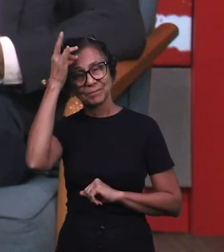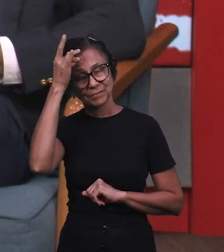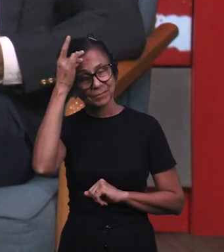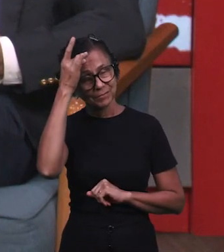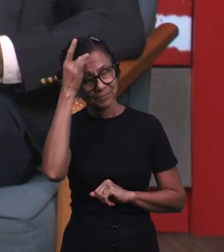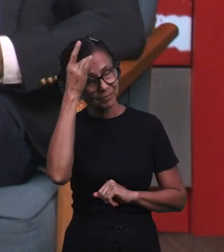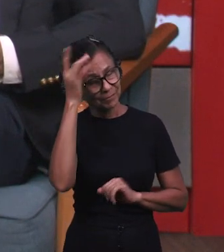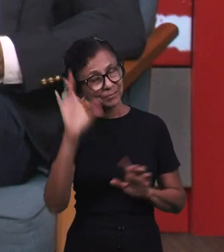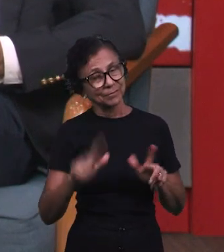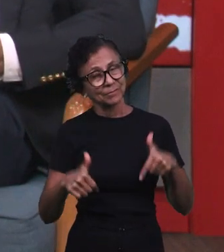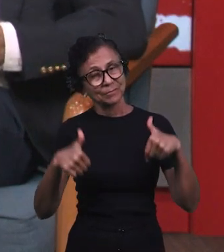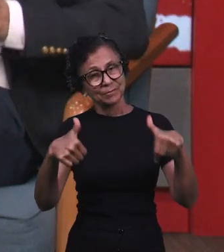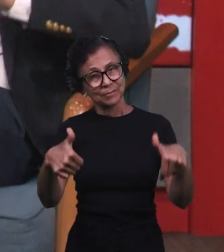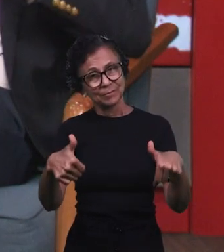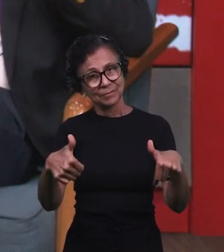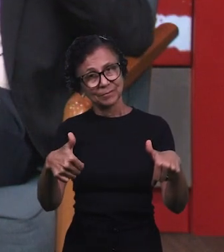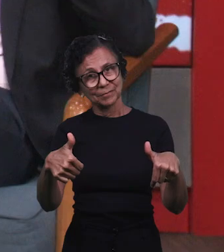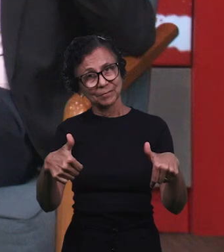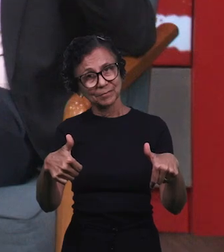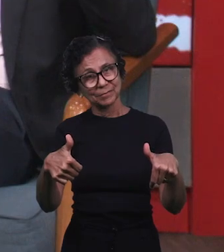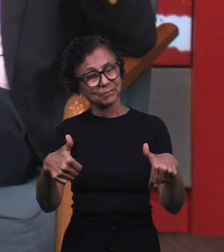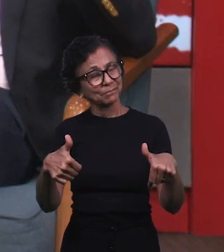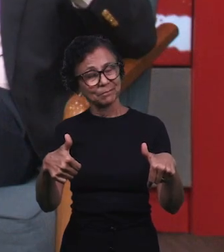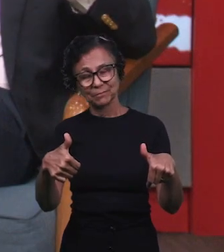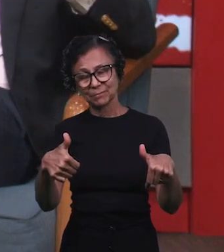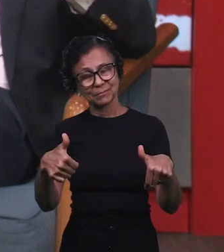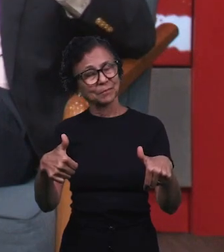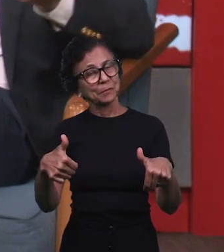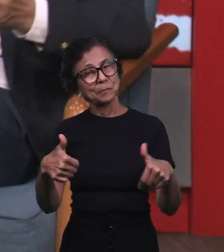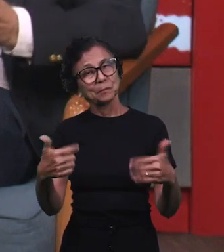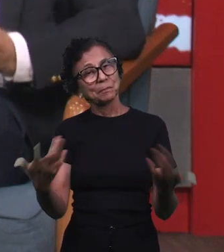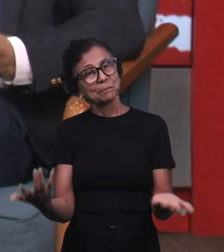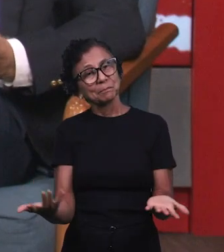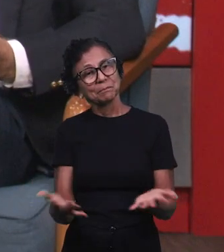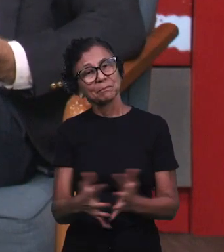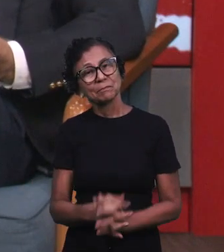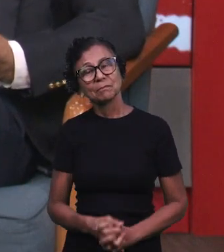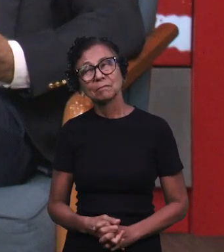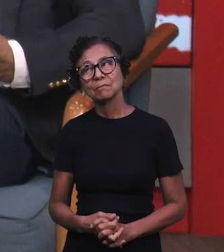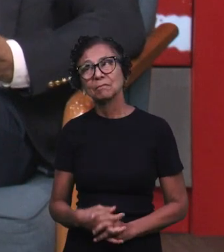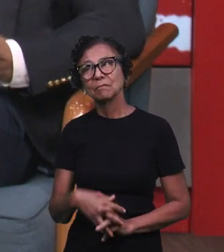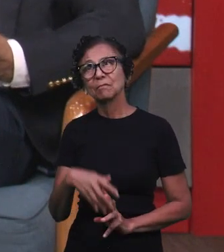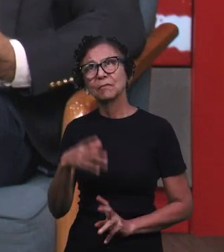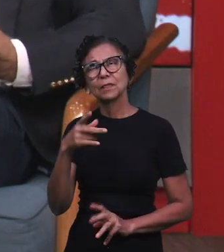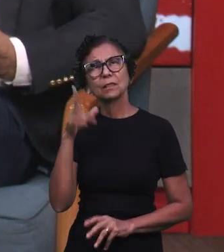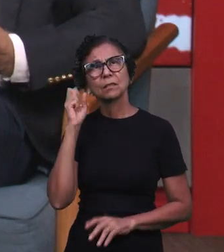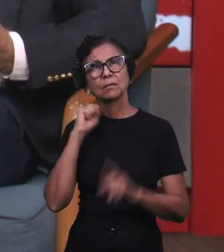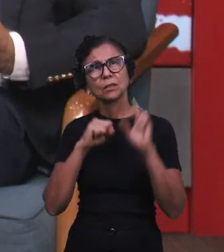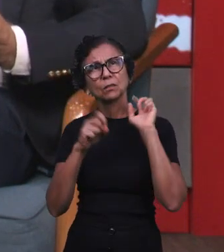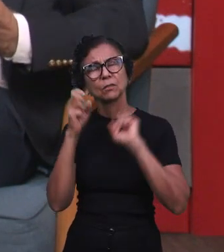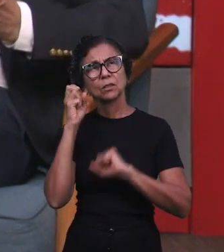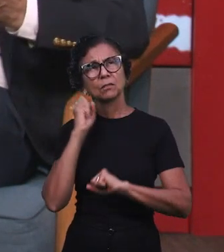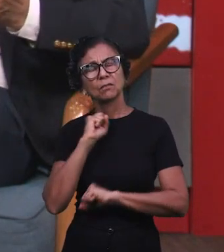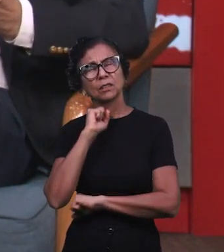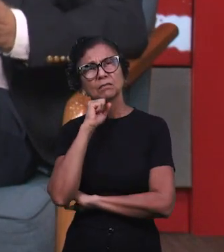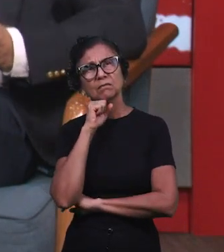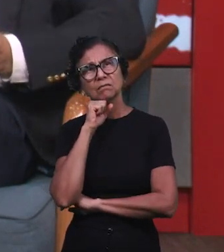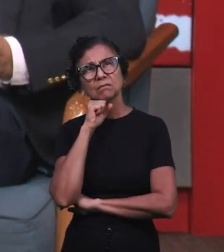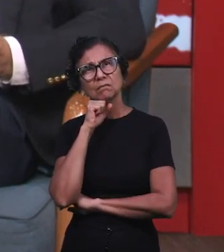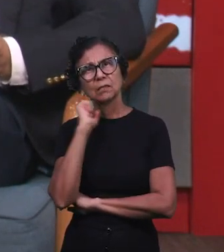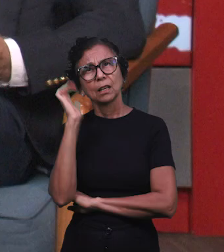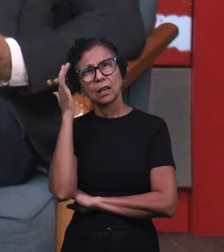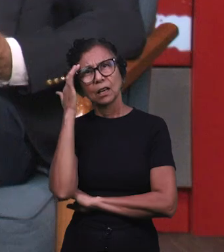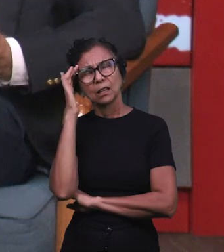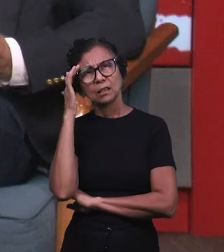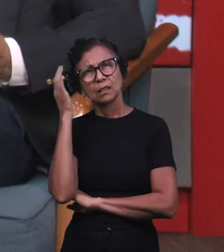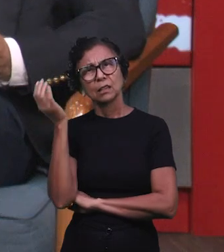alcançar o objetivo. Ou seja, vai soar como sons completamente